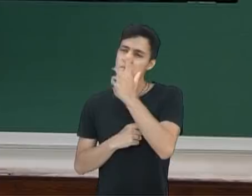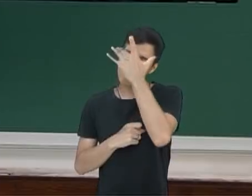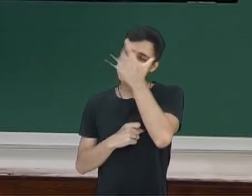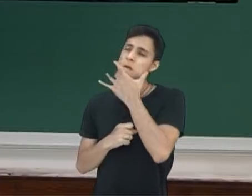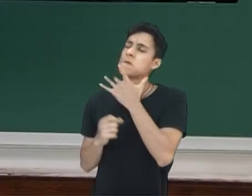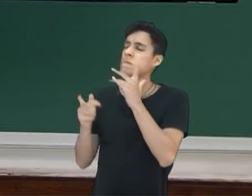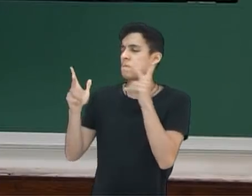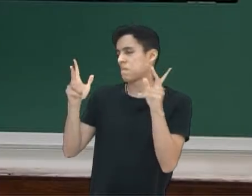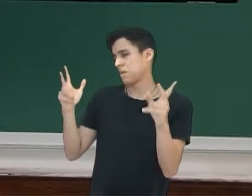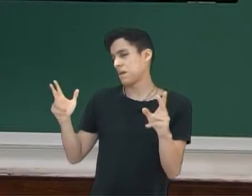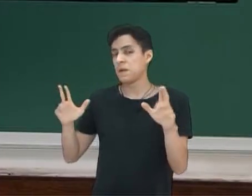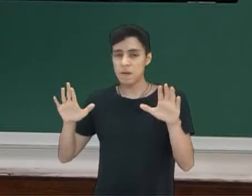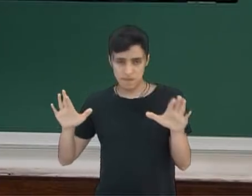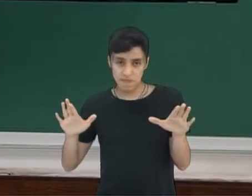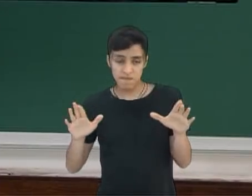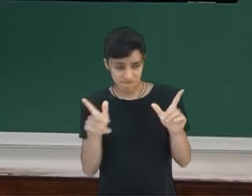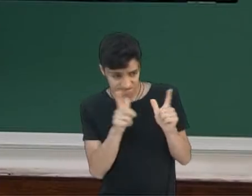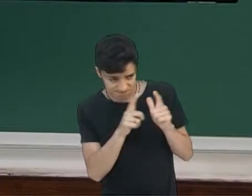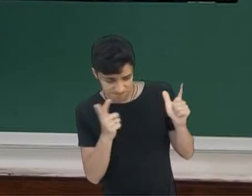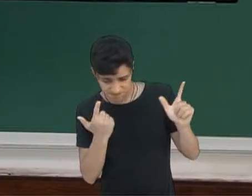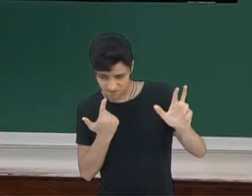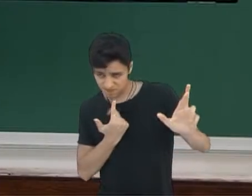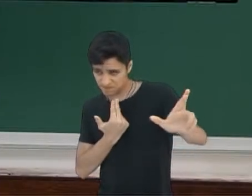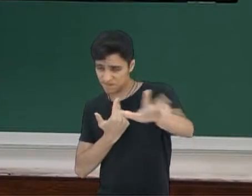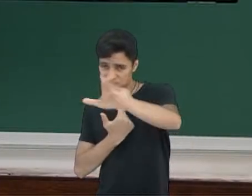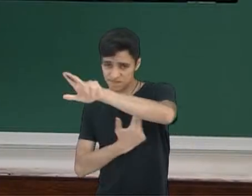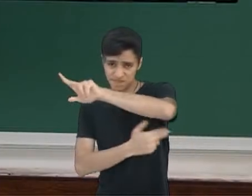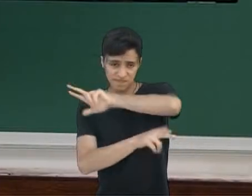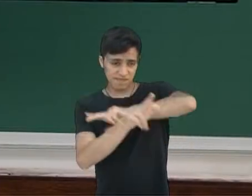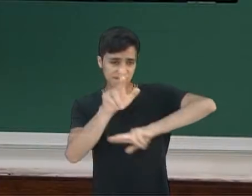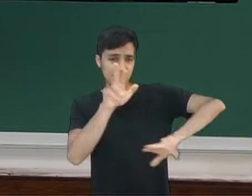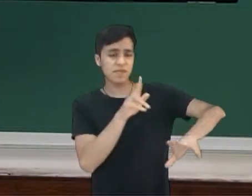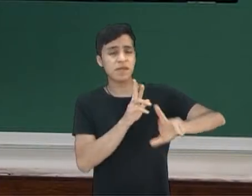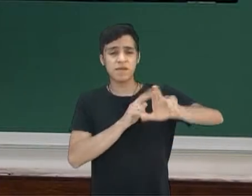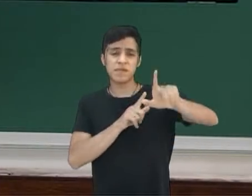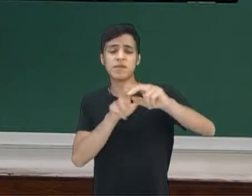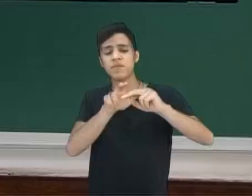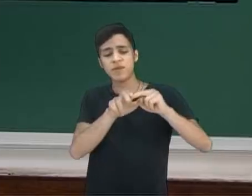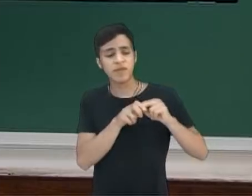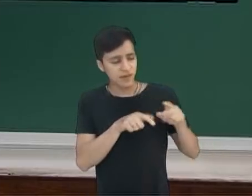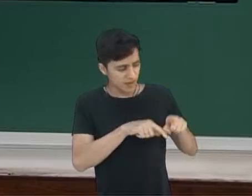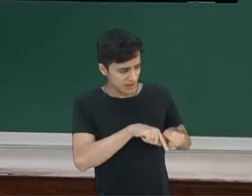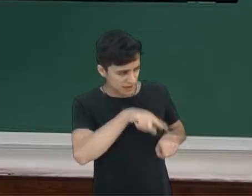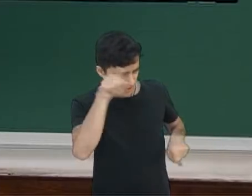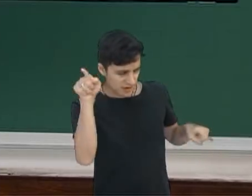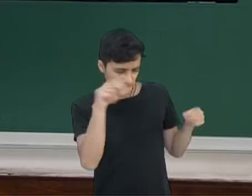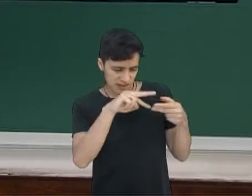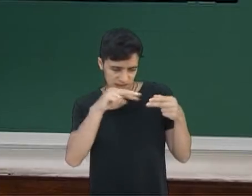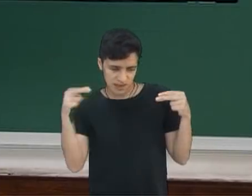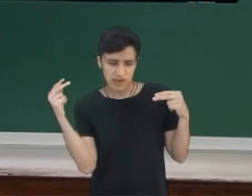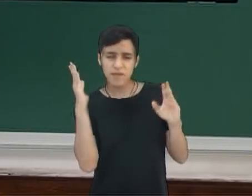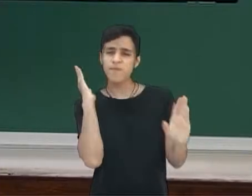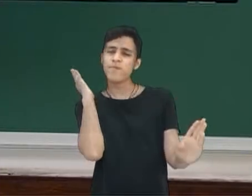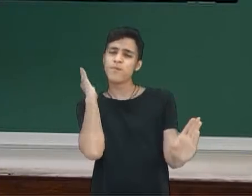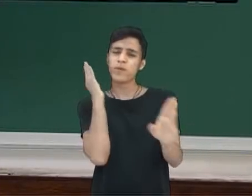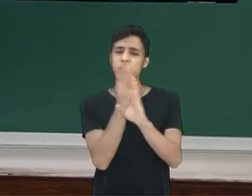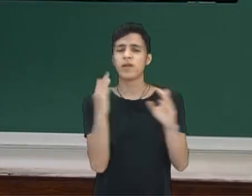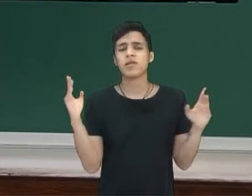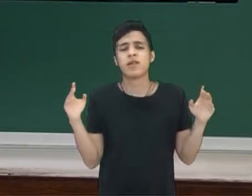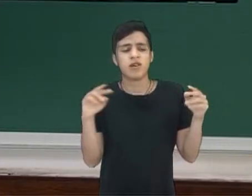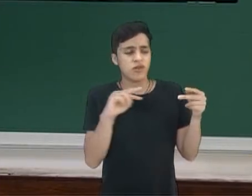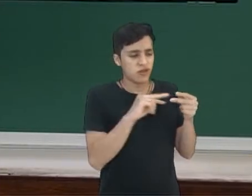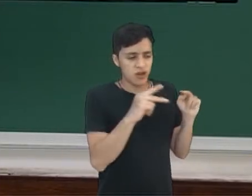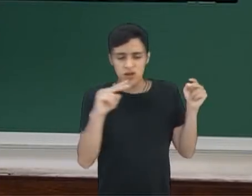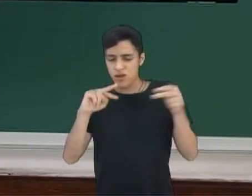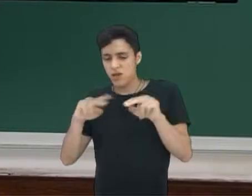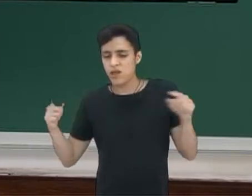igual, mas nós somos diferentes entre si. Por quê? Por conta dessa variabilidade, por conta dessa combinação genética,